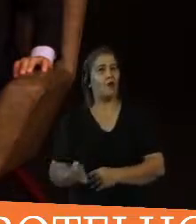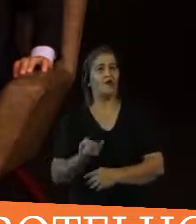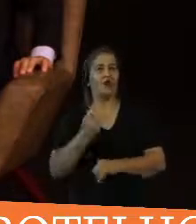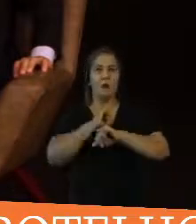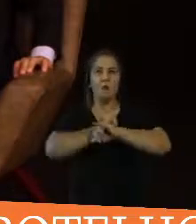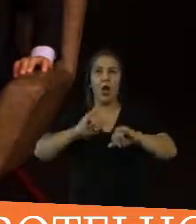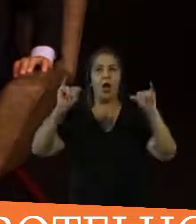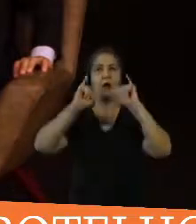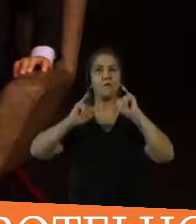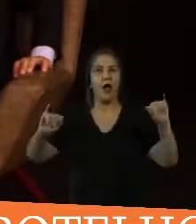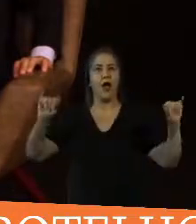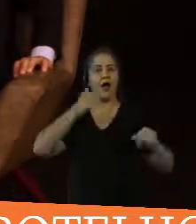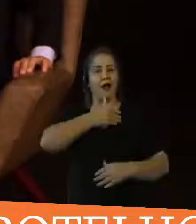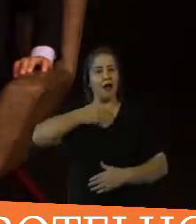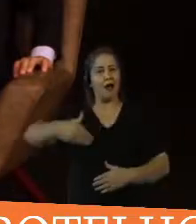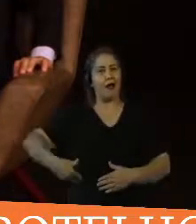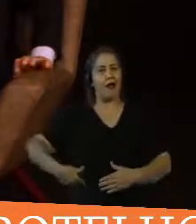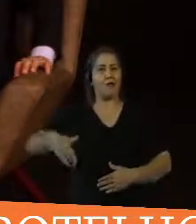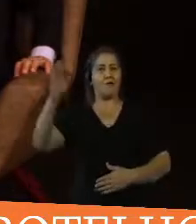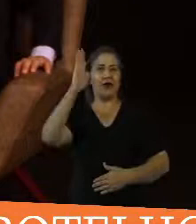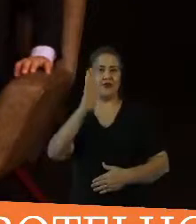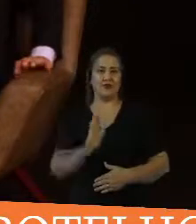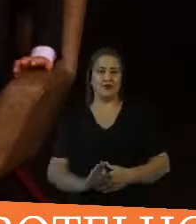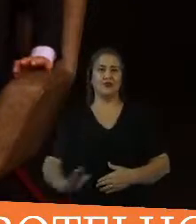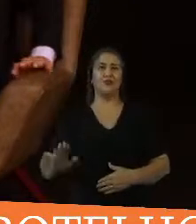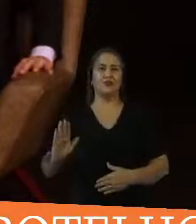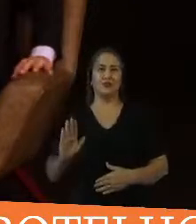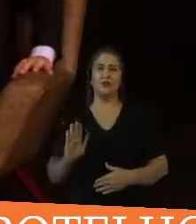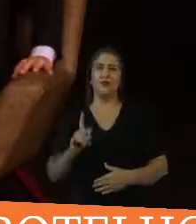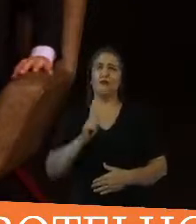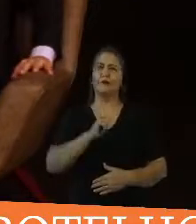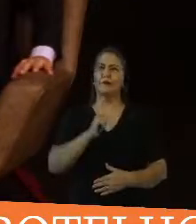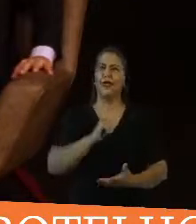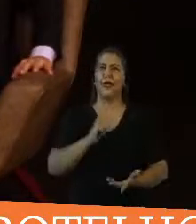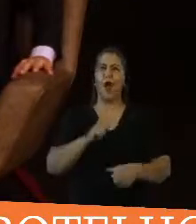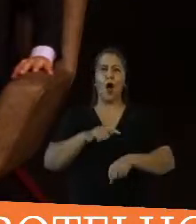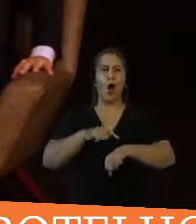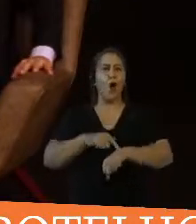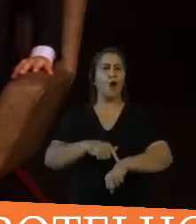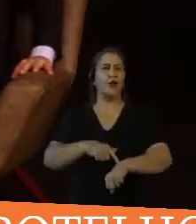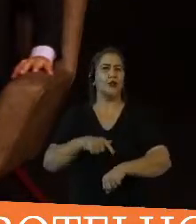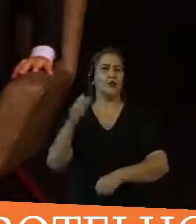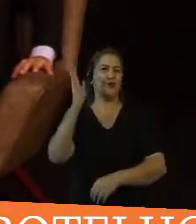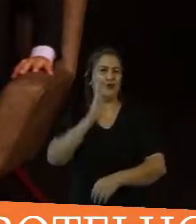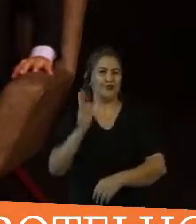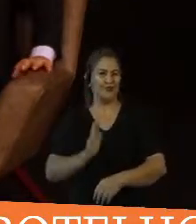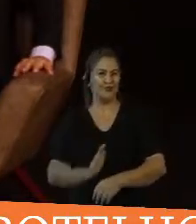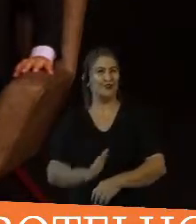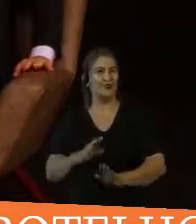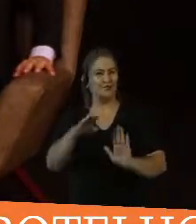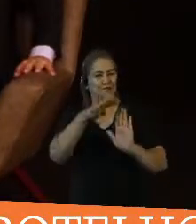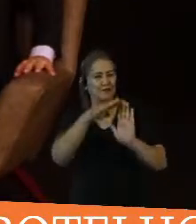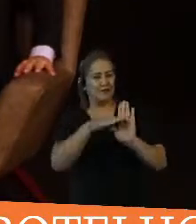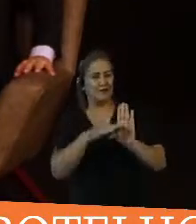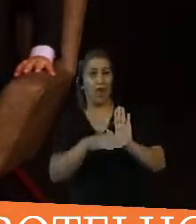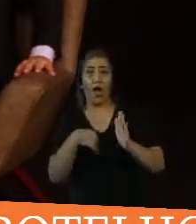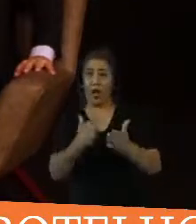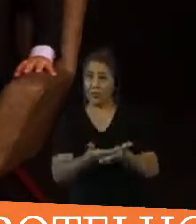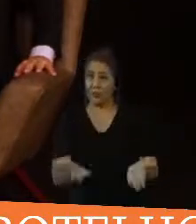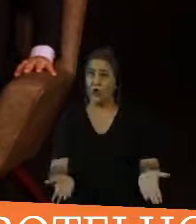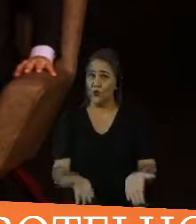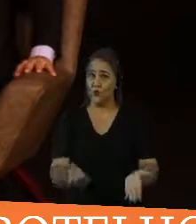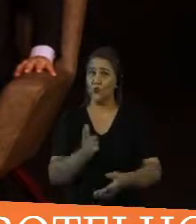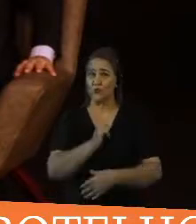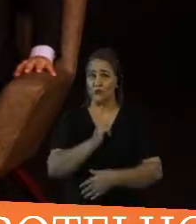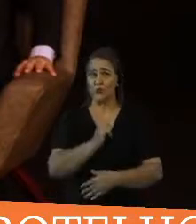propaganda governativa do Brasil. Então, tinha aquele programa A Hora do Brasil. Na verdade, esse programa existe até hoje.